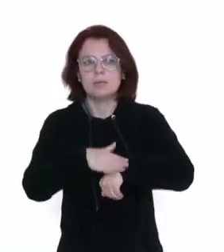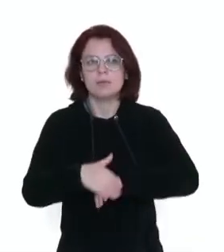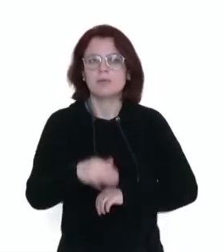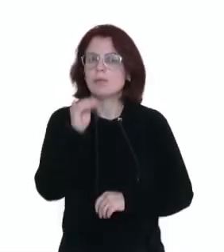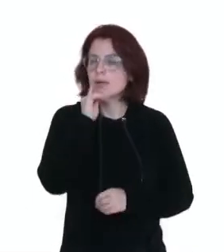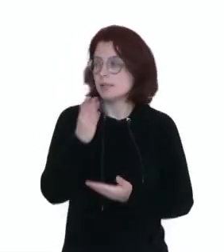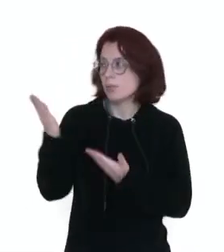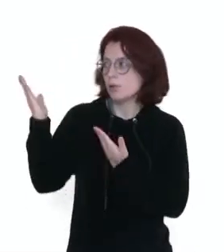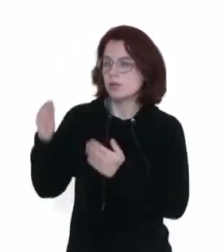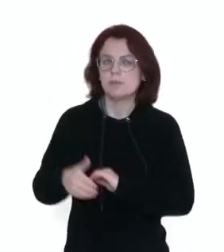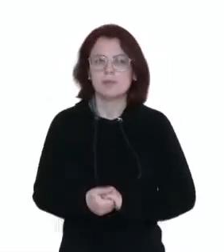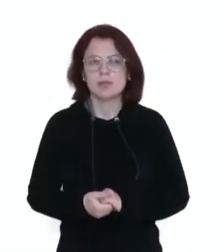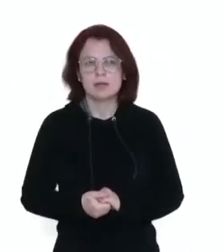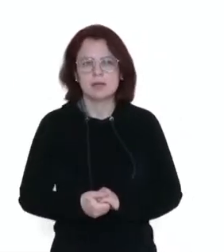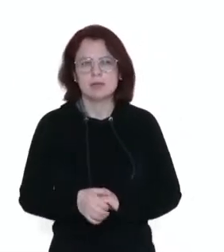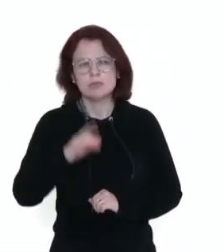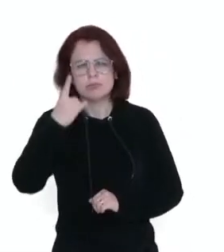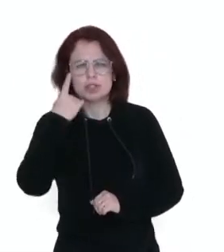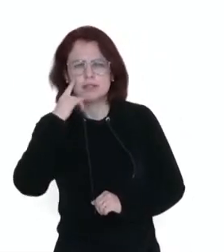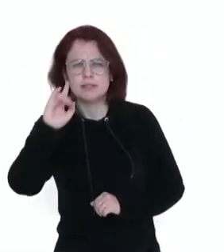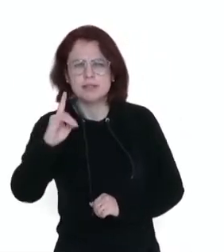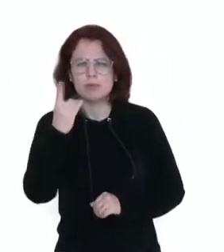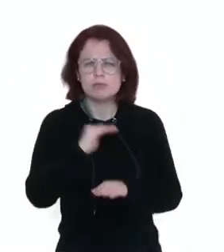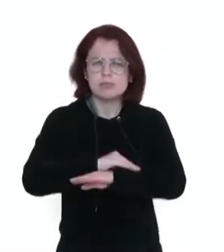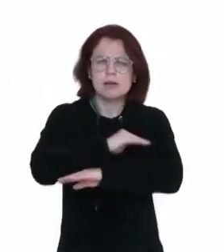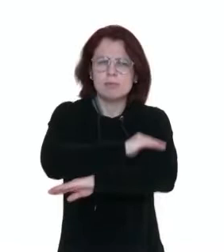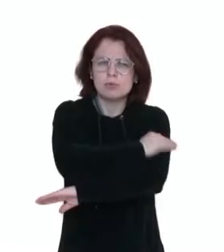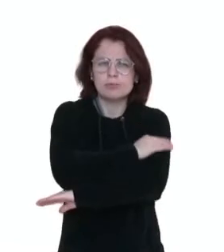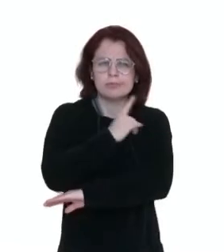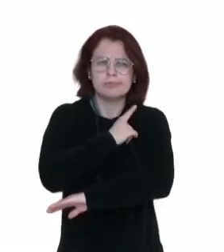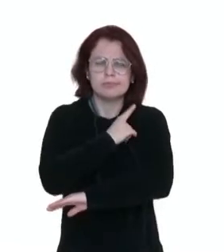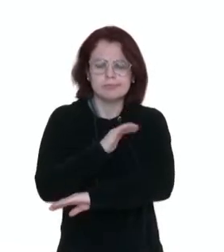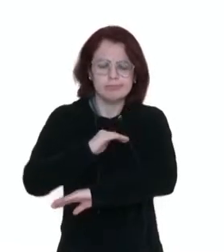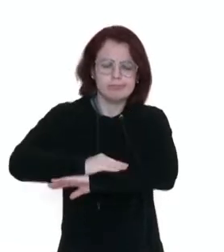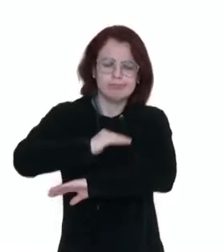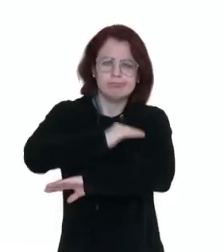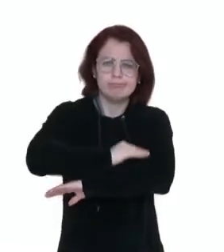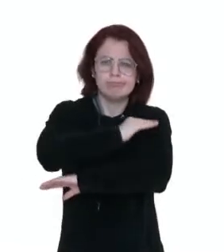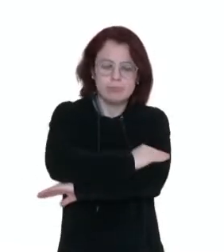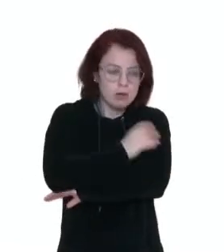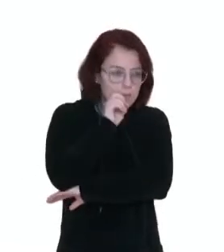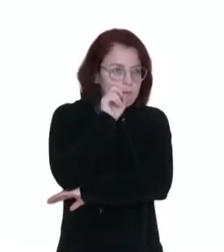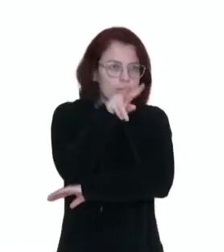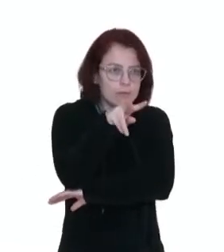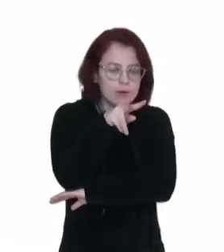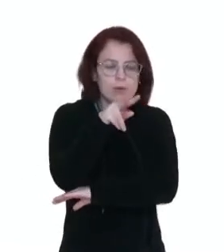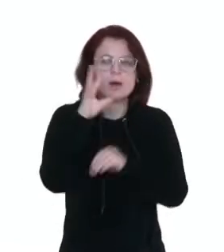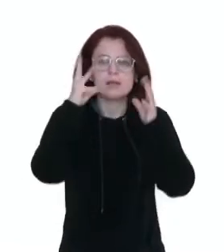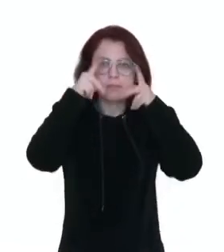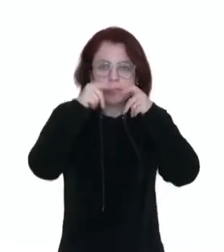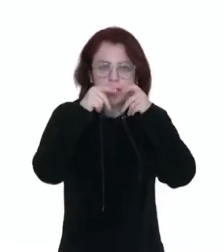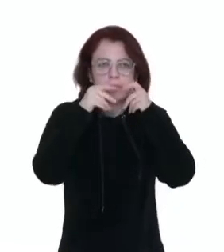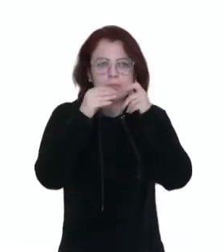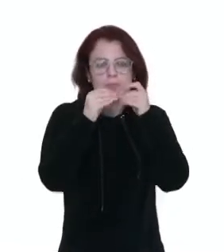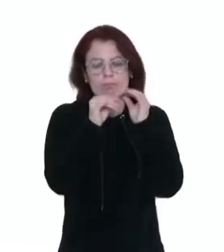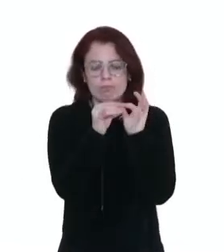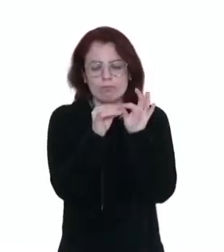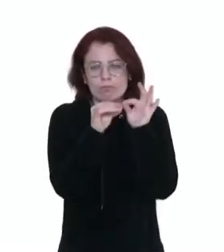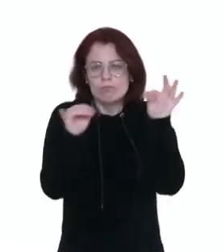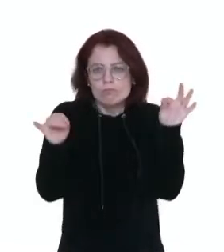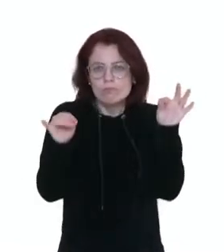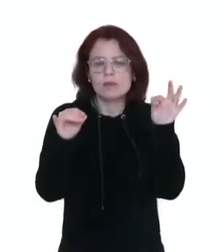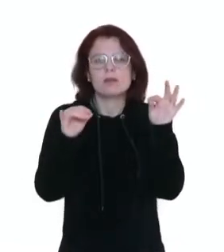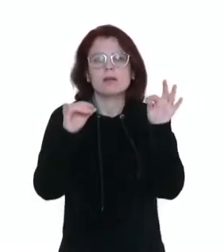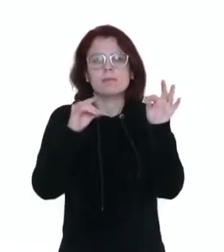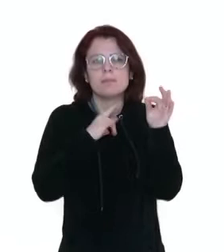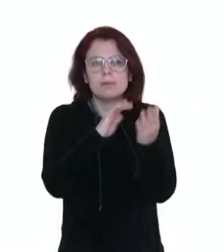um exemplo. Certo dia, um sapo estava caminhando e avistou um animal fino, comprido e